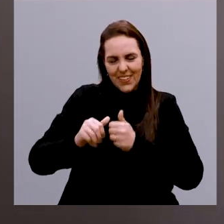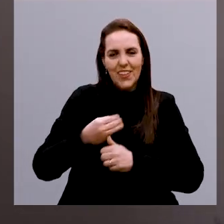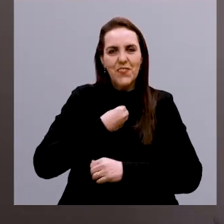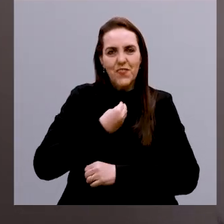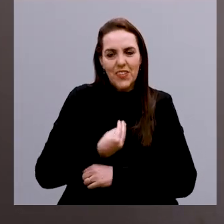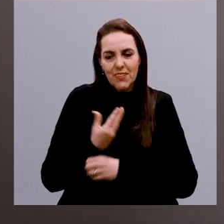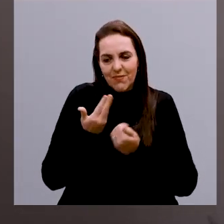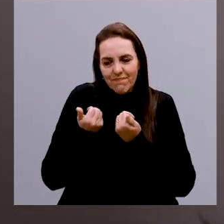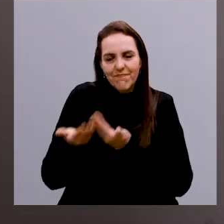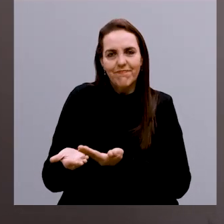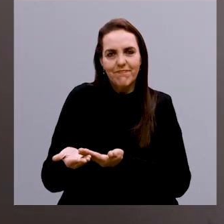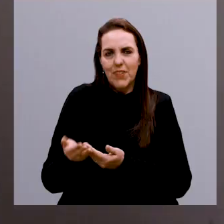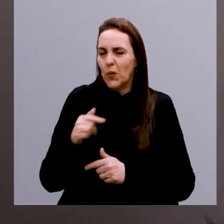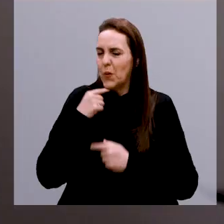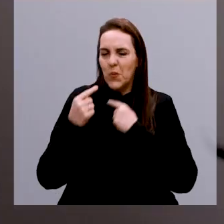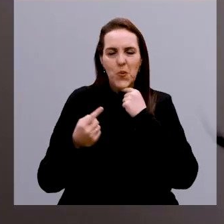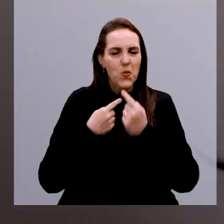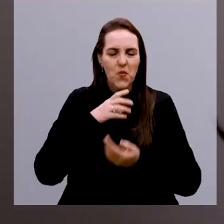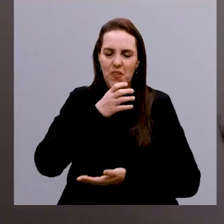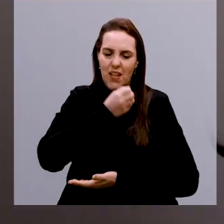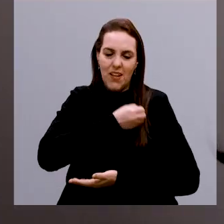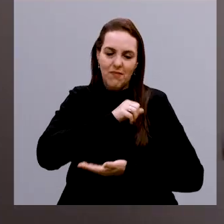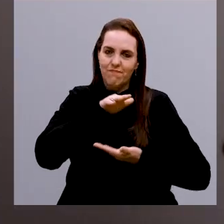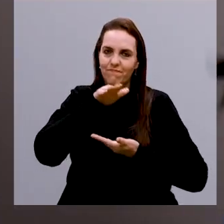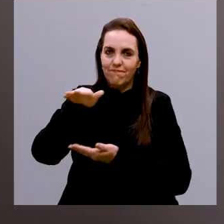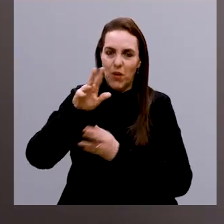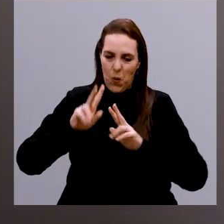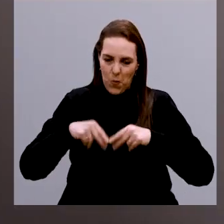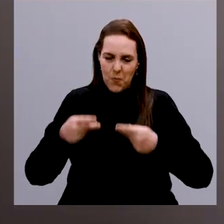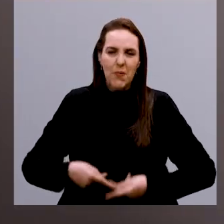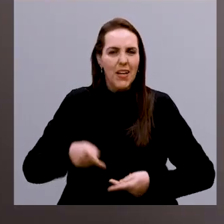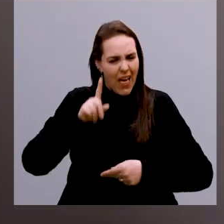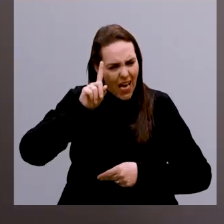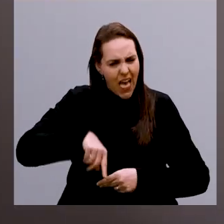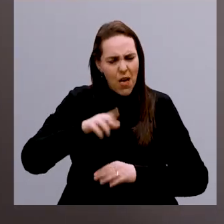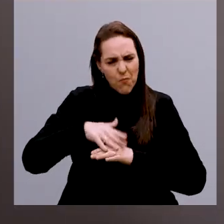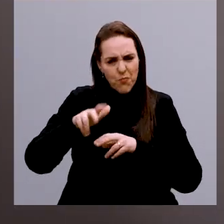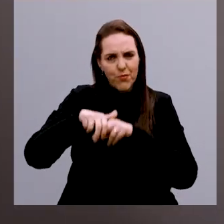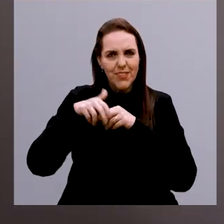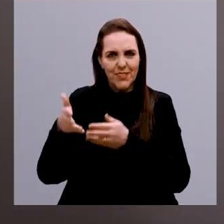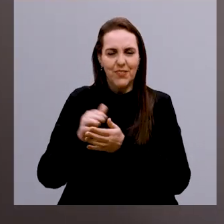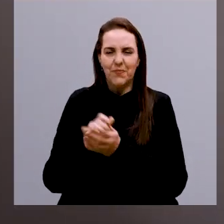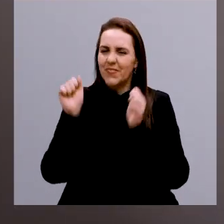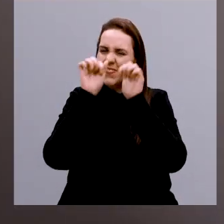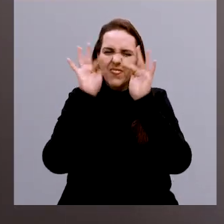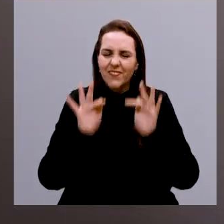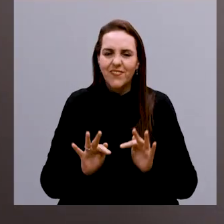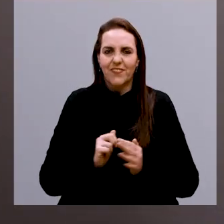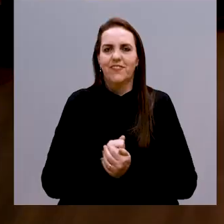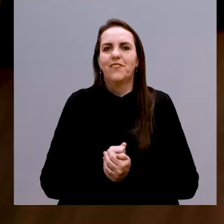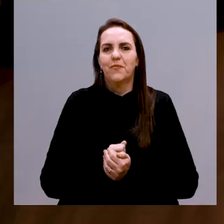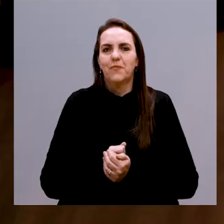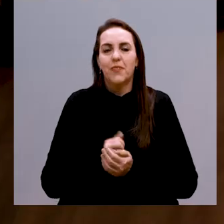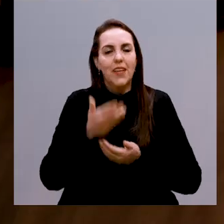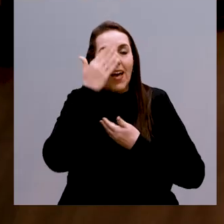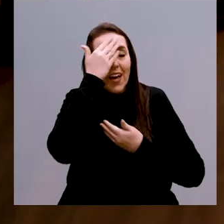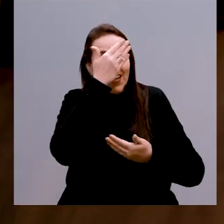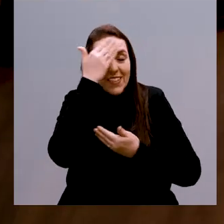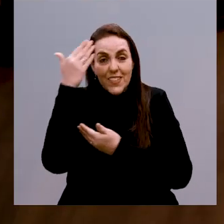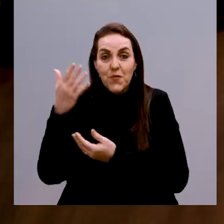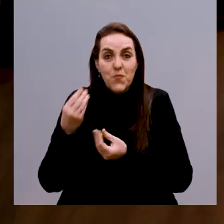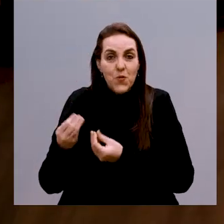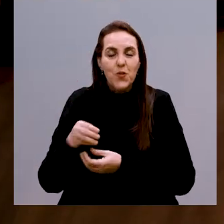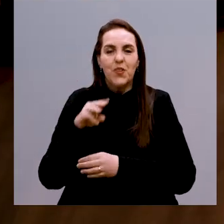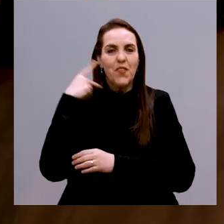mais qualidade de vida. Eu não tenho dúvida de que o Banco de Leite Humano veio para isso e a gente está muito feliz. Bom, eu quero agradecer muito